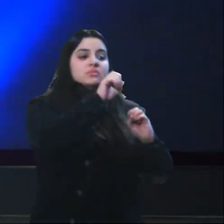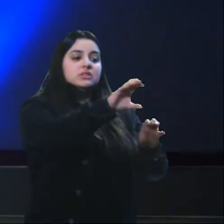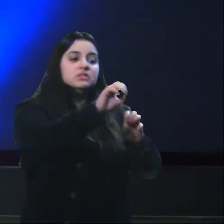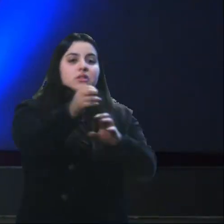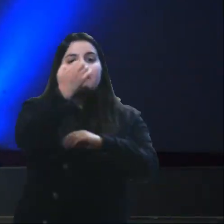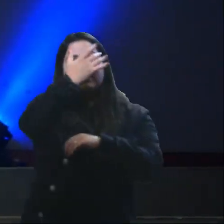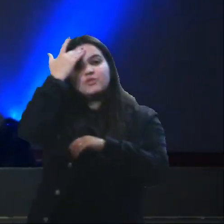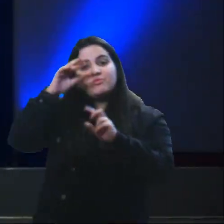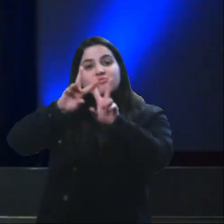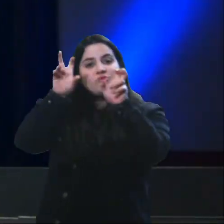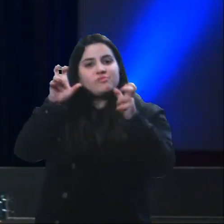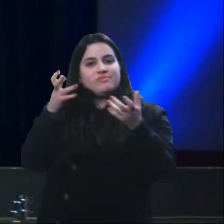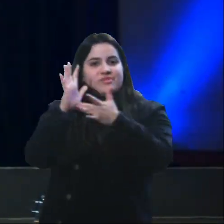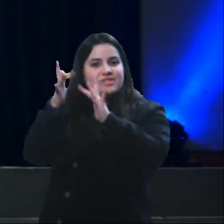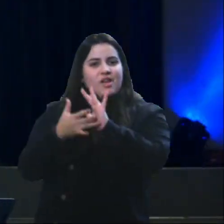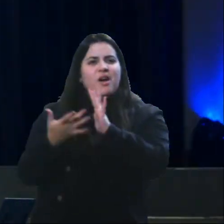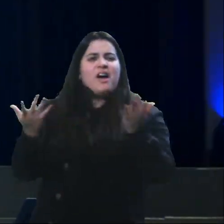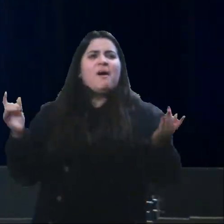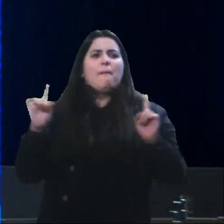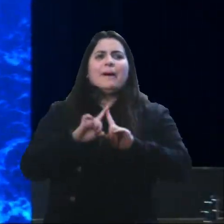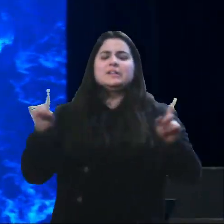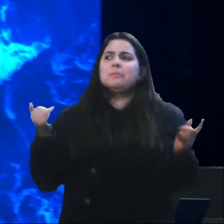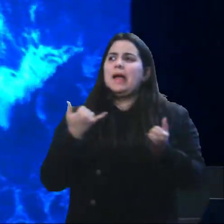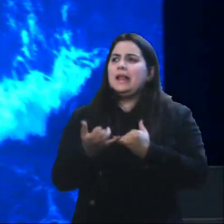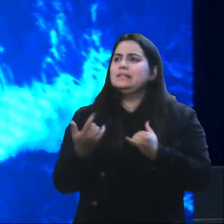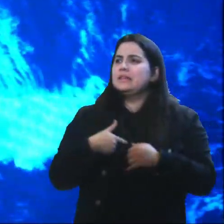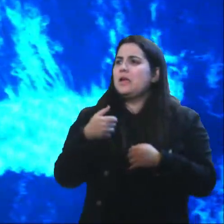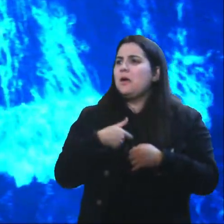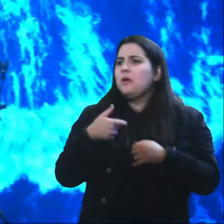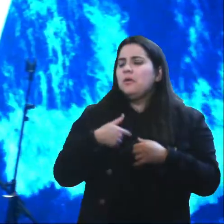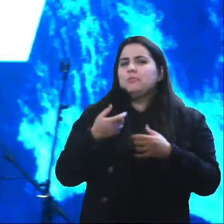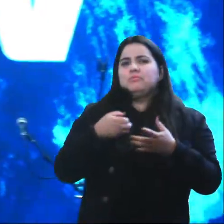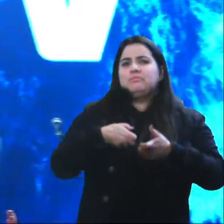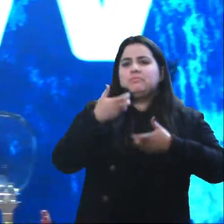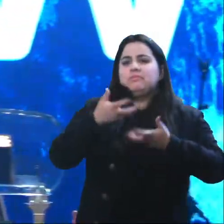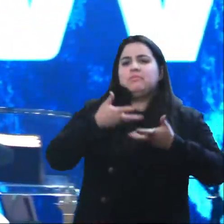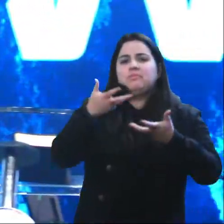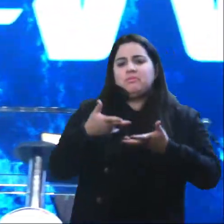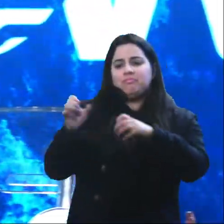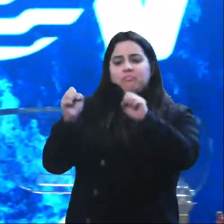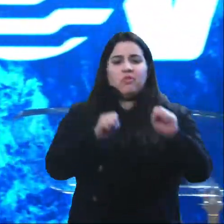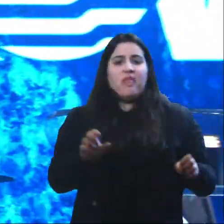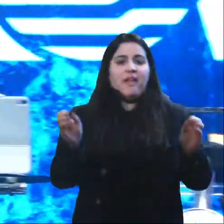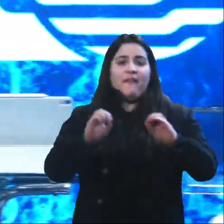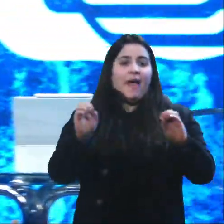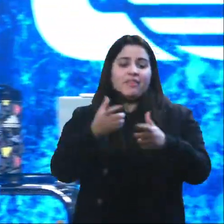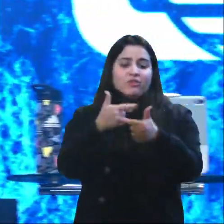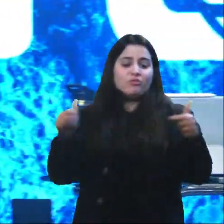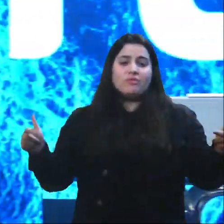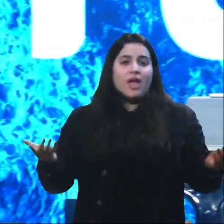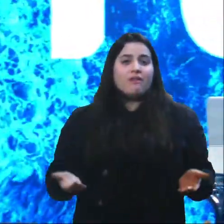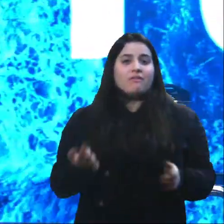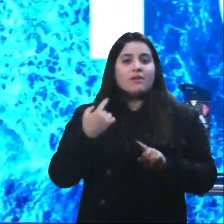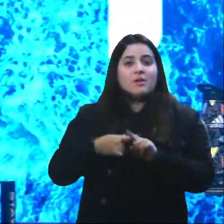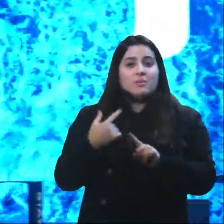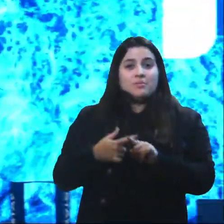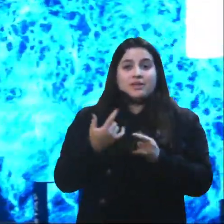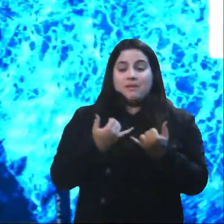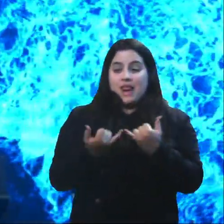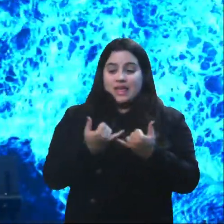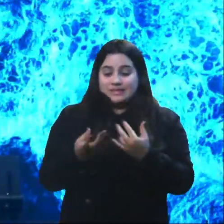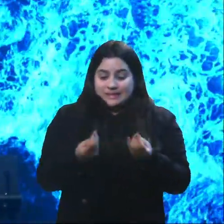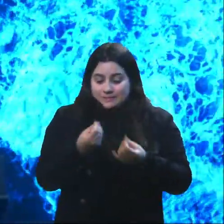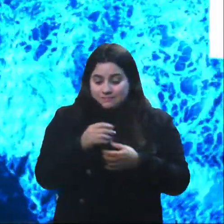Deus, mas as nossas palavras não estão poderosas, porque o Espírito Santo não está se apossando